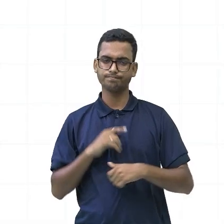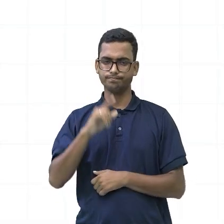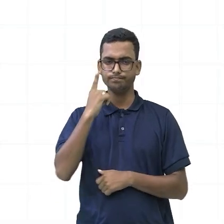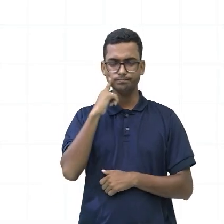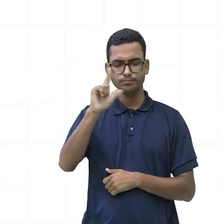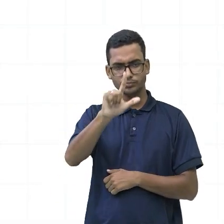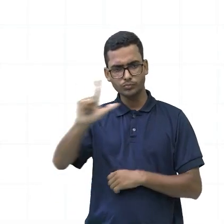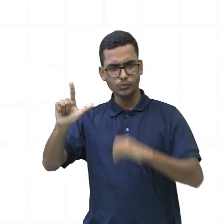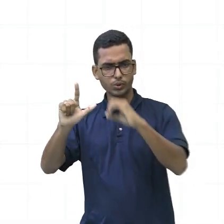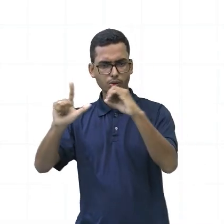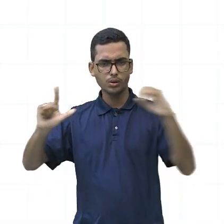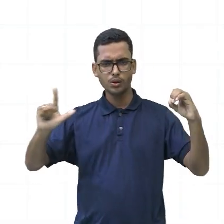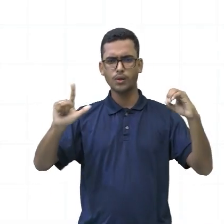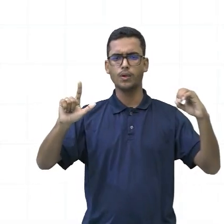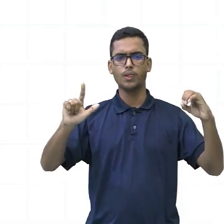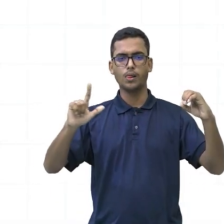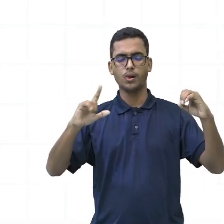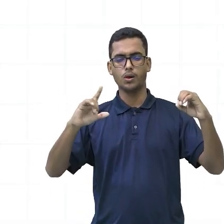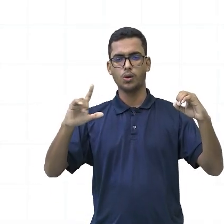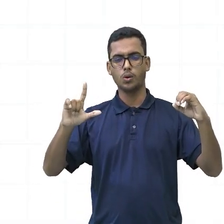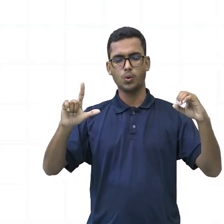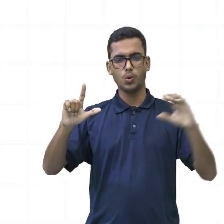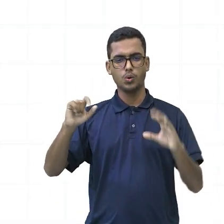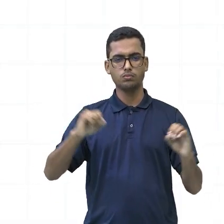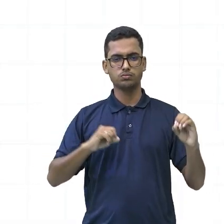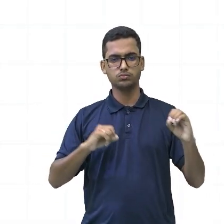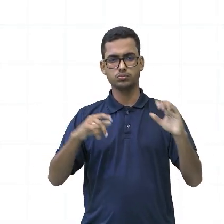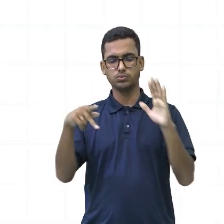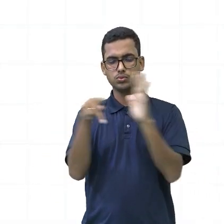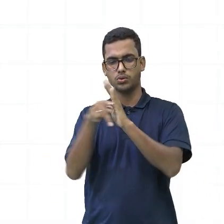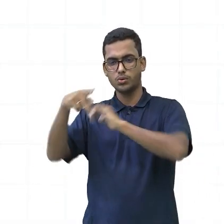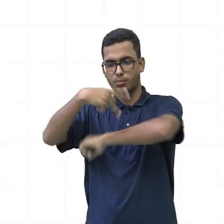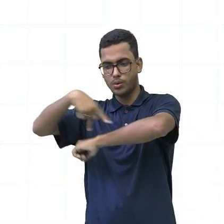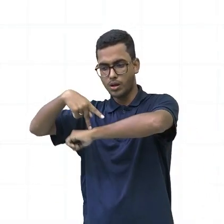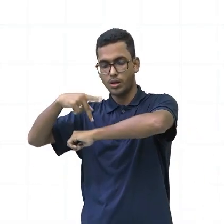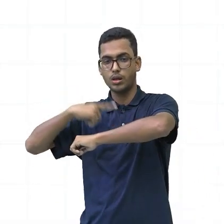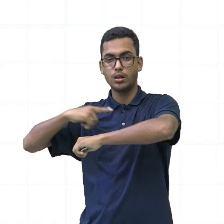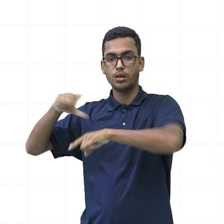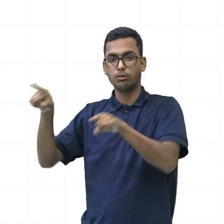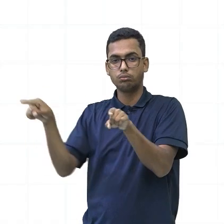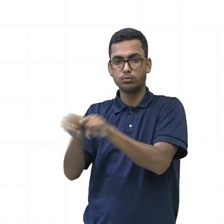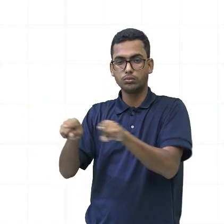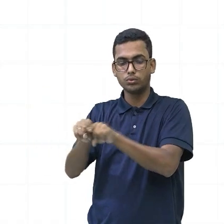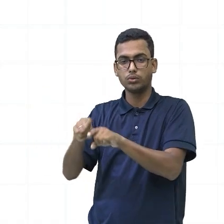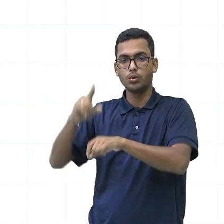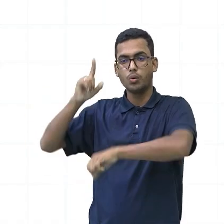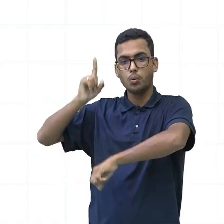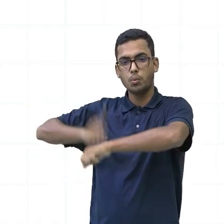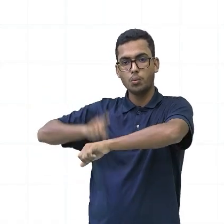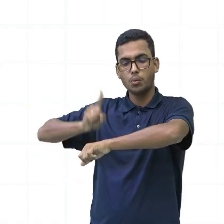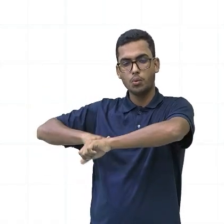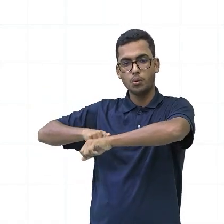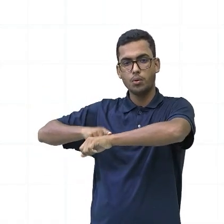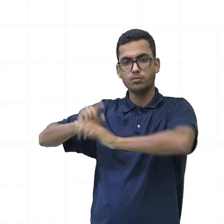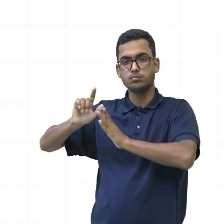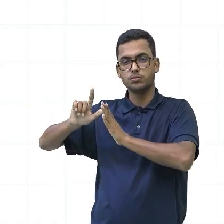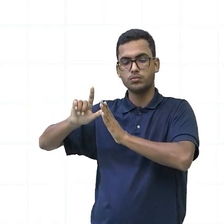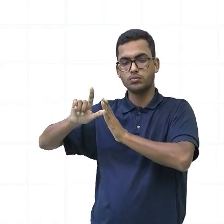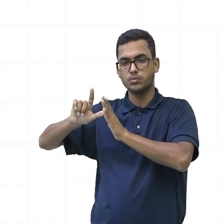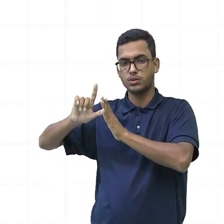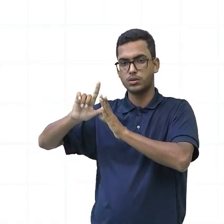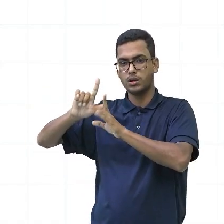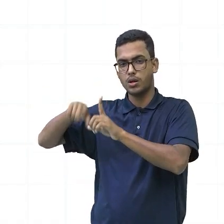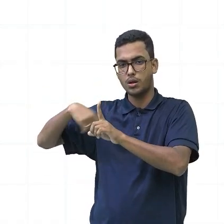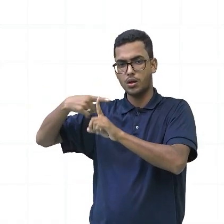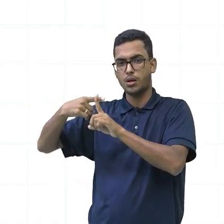quanto mais para leste está um país, mais tarde será considerando o horário. E quanto mais para o oeste,